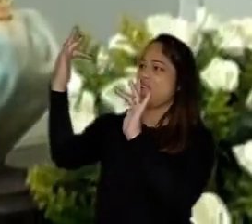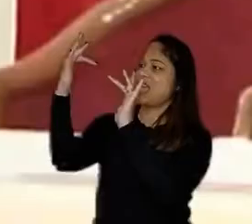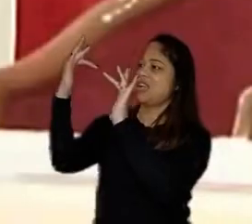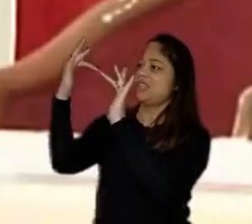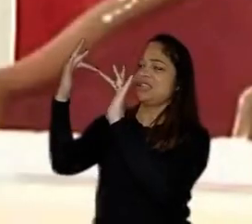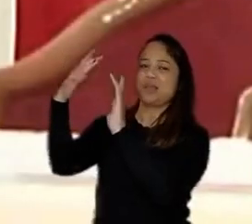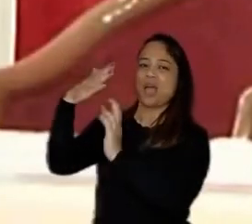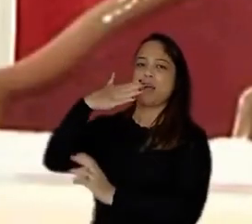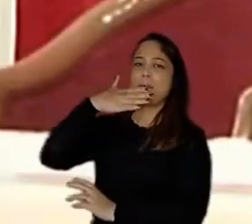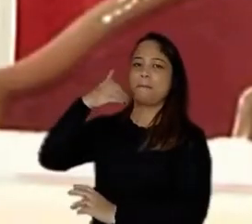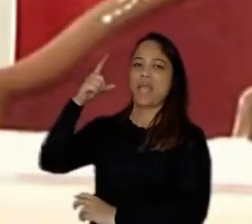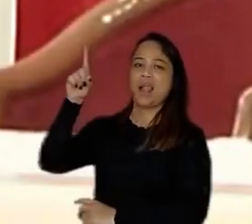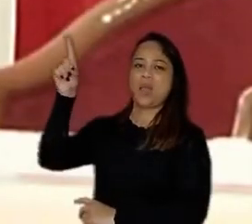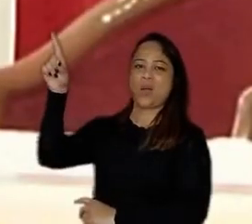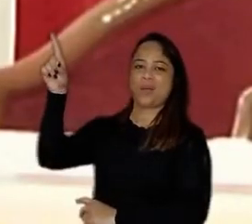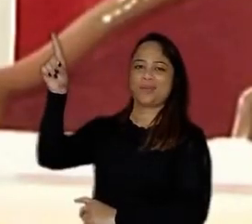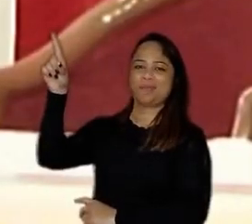espiritual.